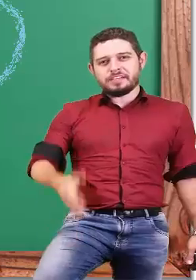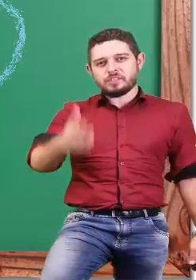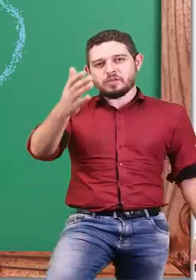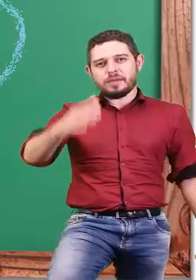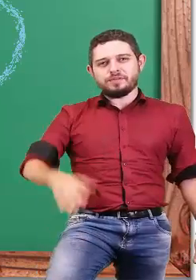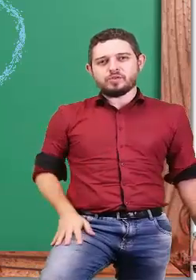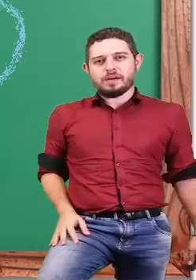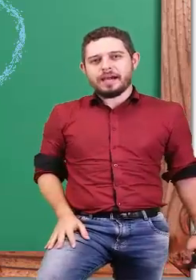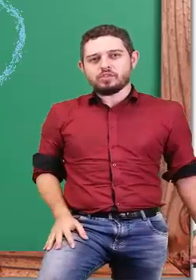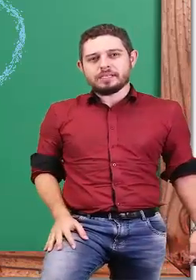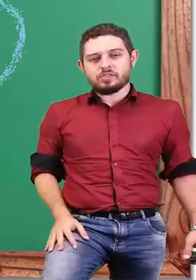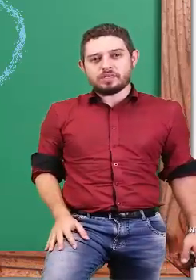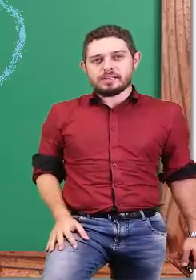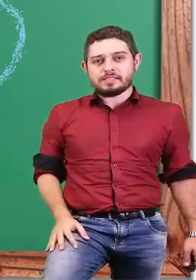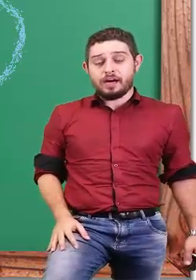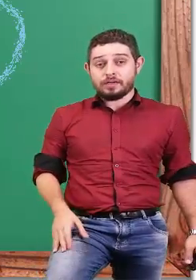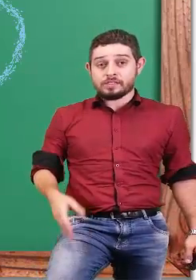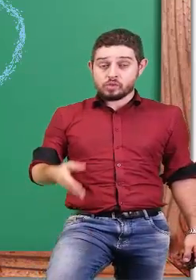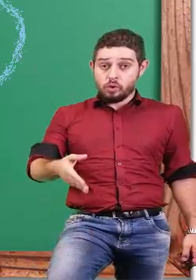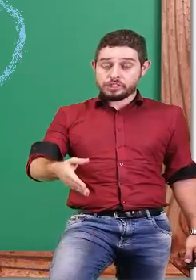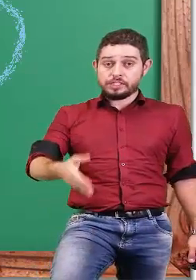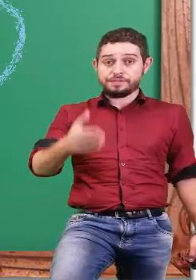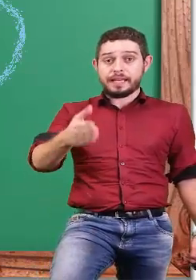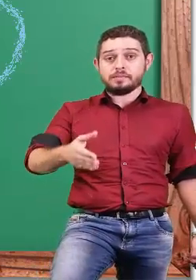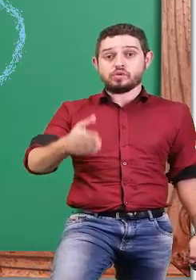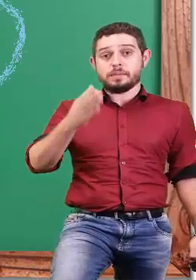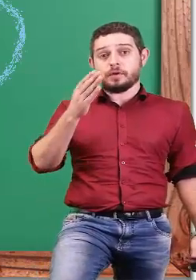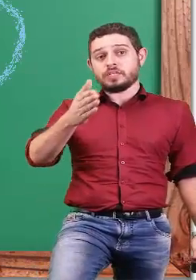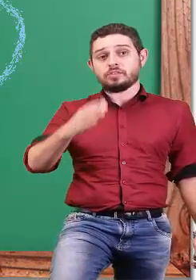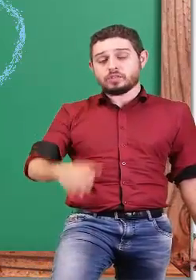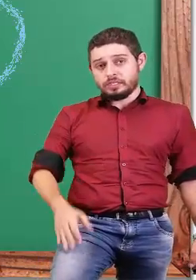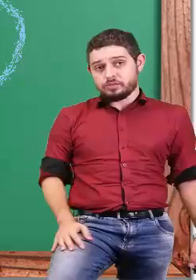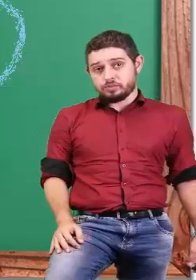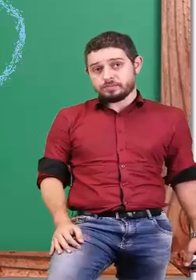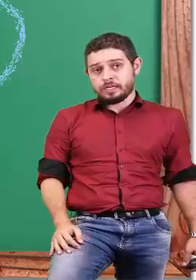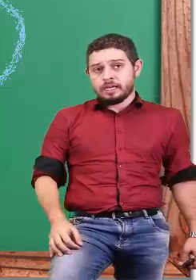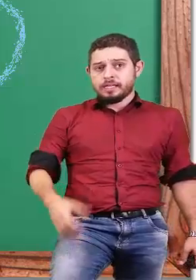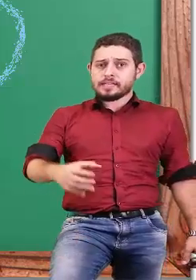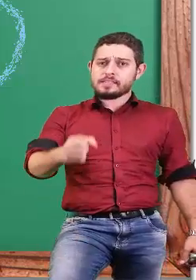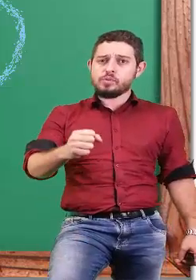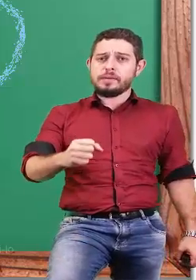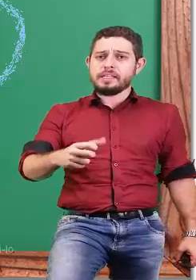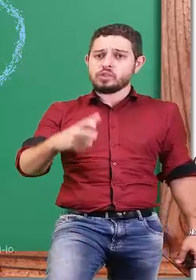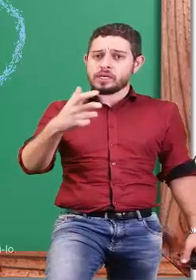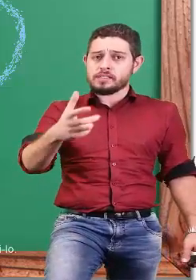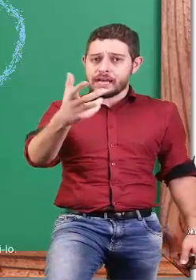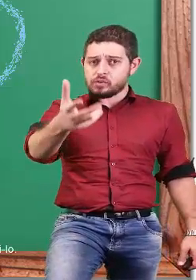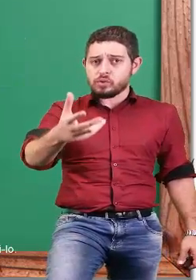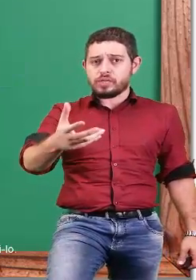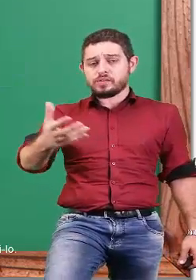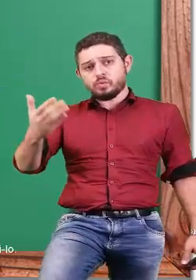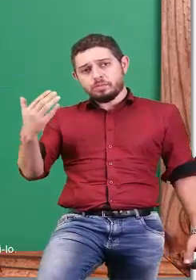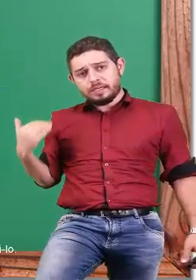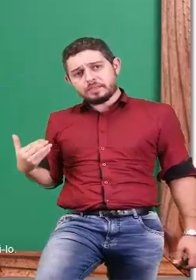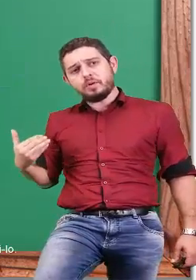alunos, tudo bem? Sejam muito bem-vindos a mais uma das nossas aulas. Hoje falaremos sobre projeto de texto. Trata-se de uma maneira de organizar o